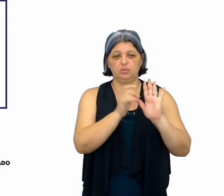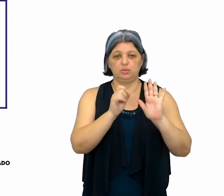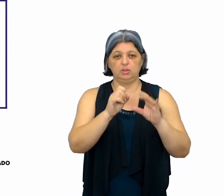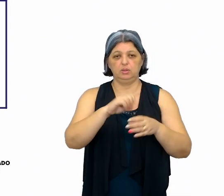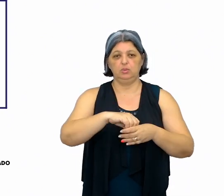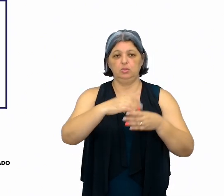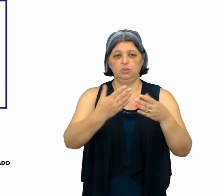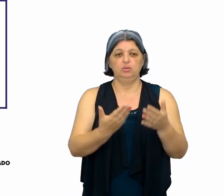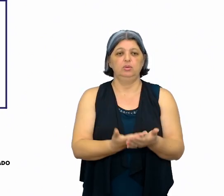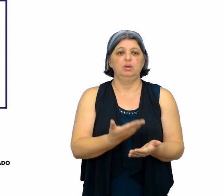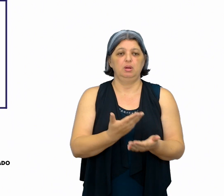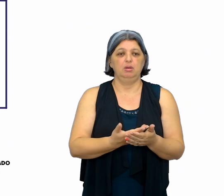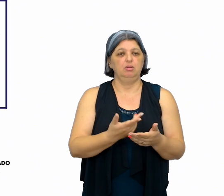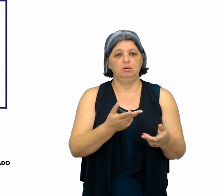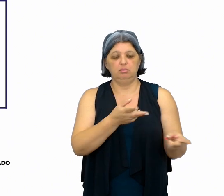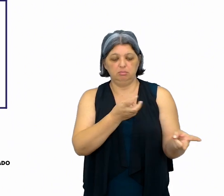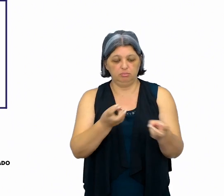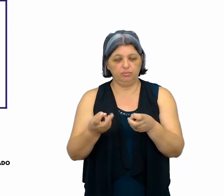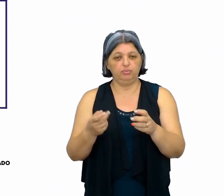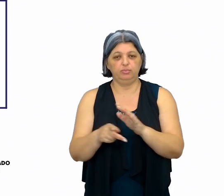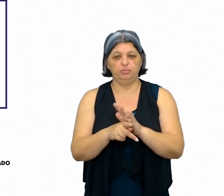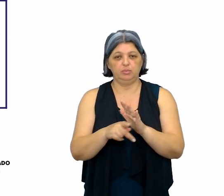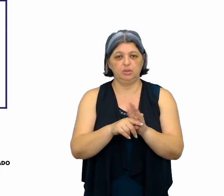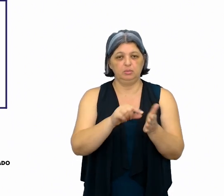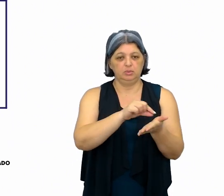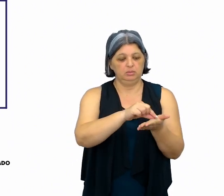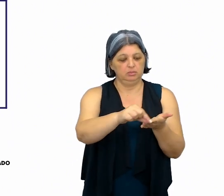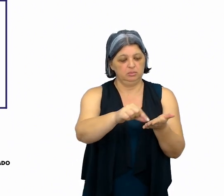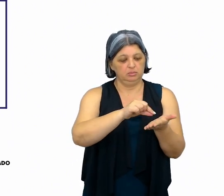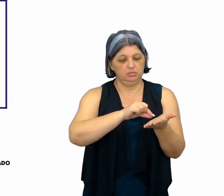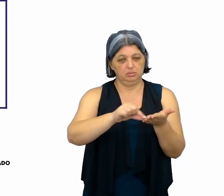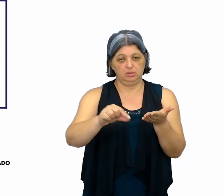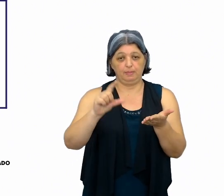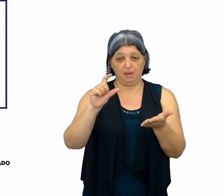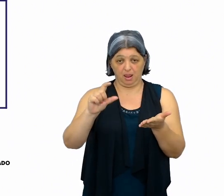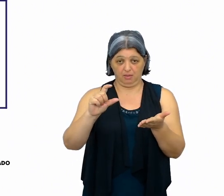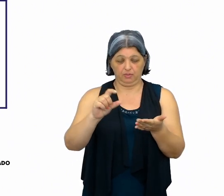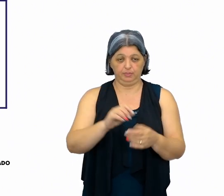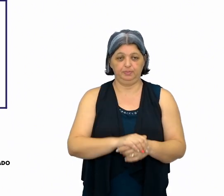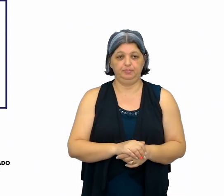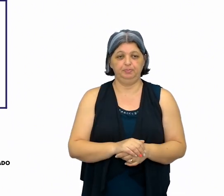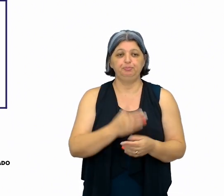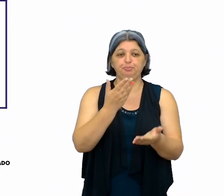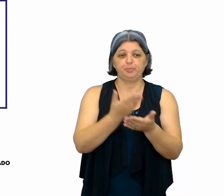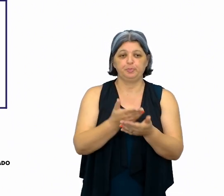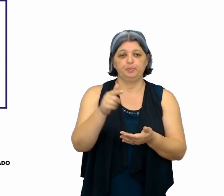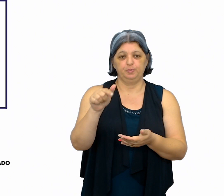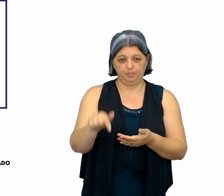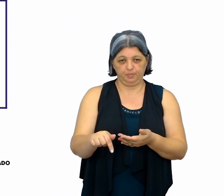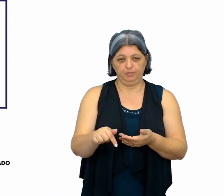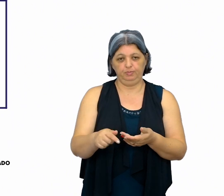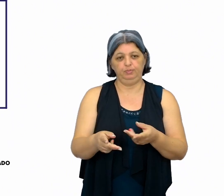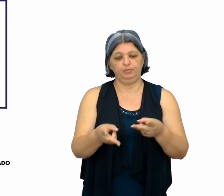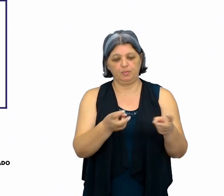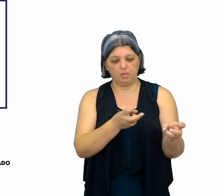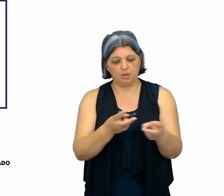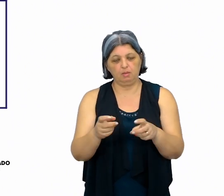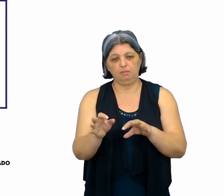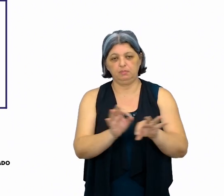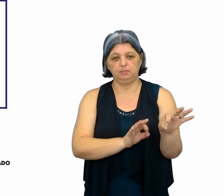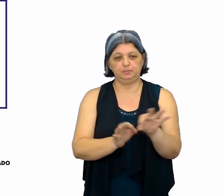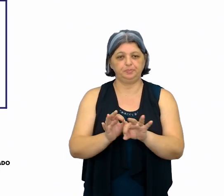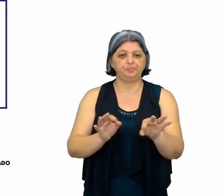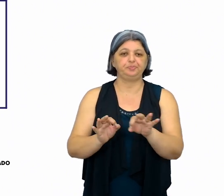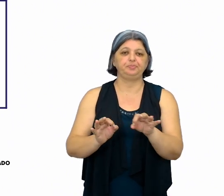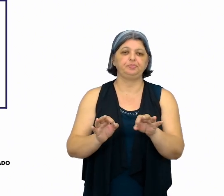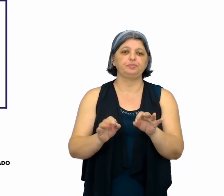observar as regras para grafar as palavras. Já na aula 7, nós vamos observar o planejamento do nosso jogo